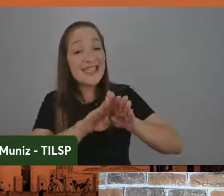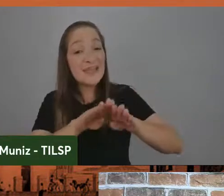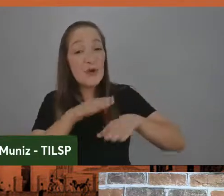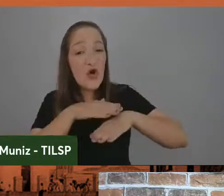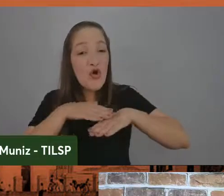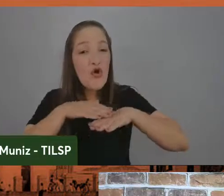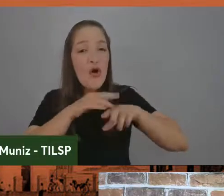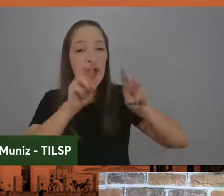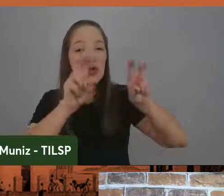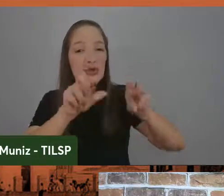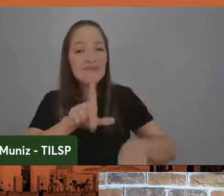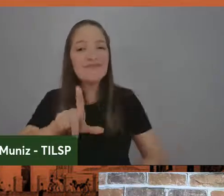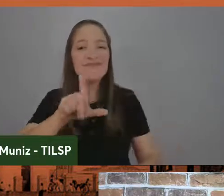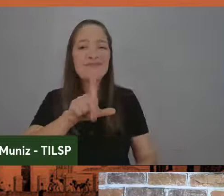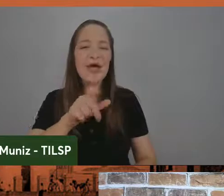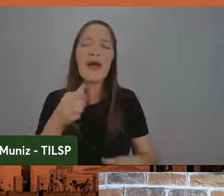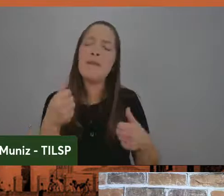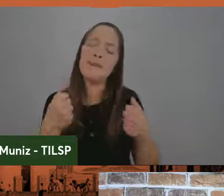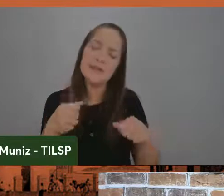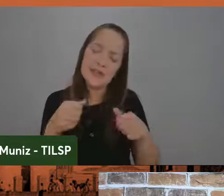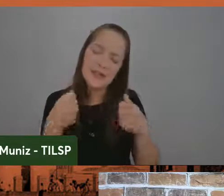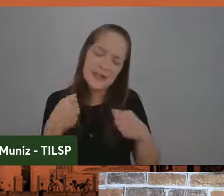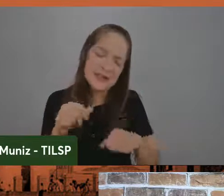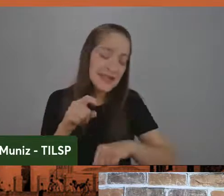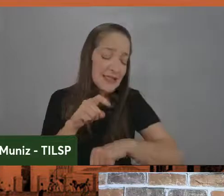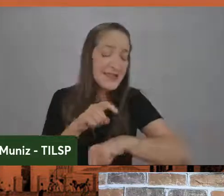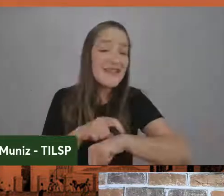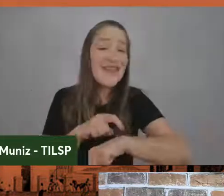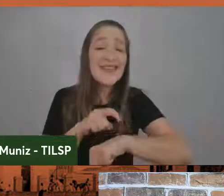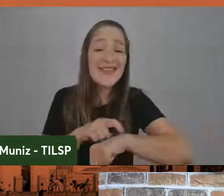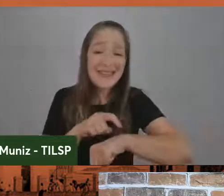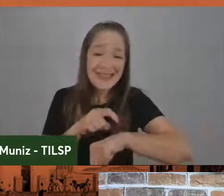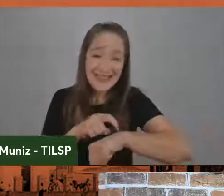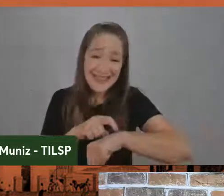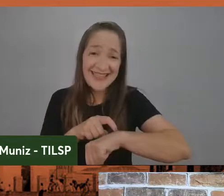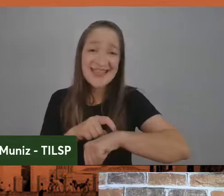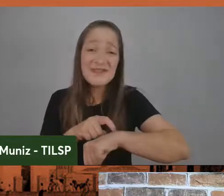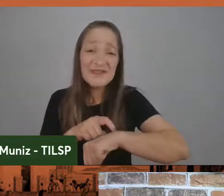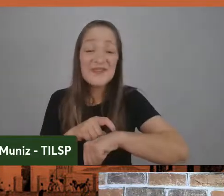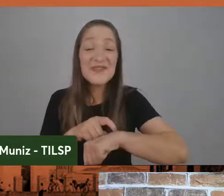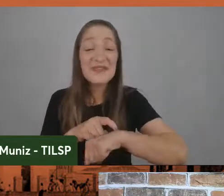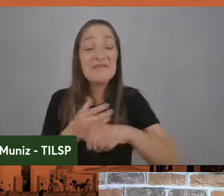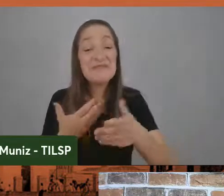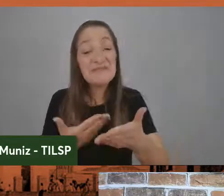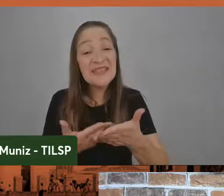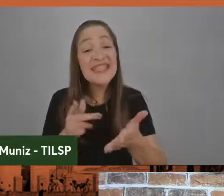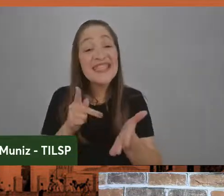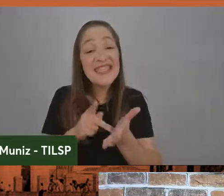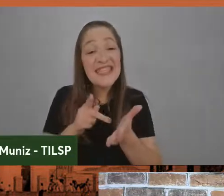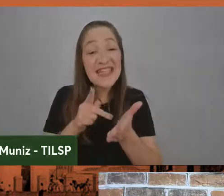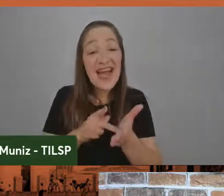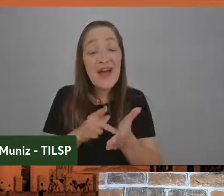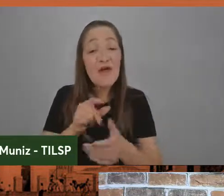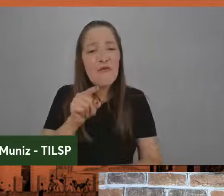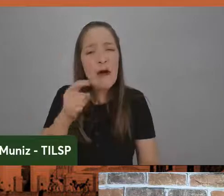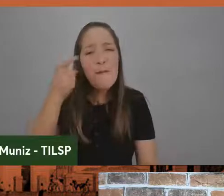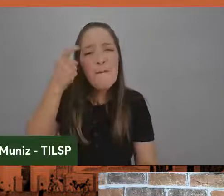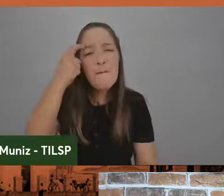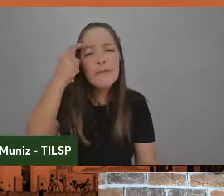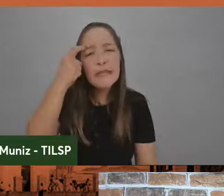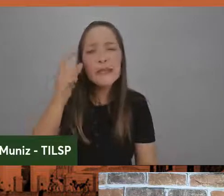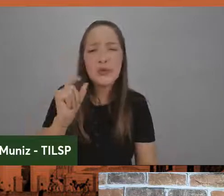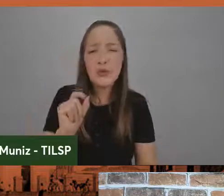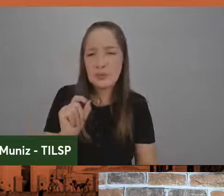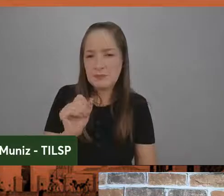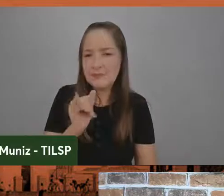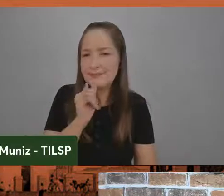pede tempo. Ela pede tempo, né? E de fato, quando você pensa, só vou dar um